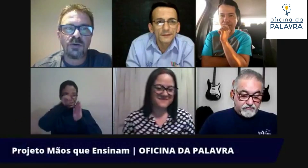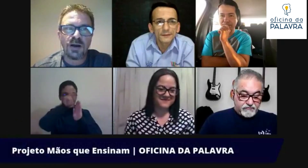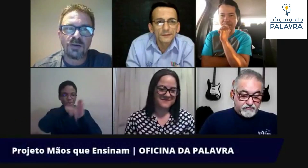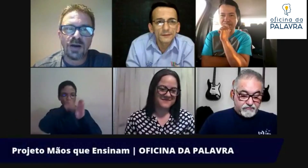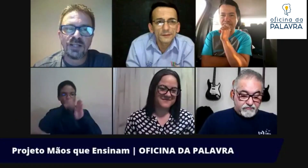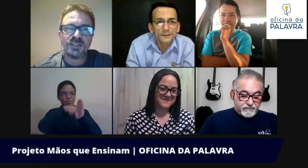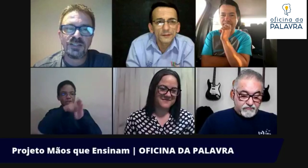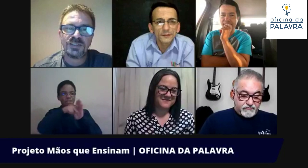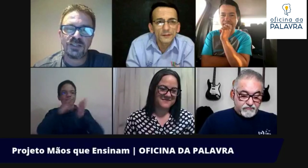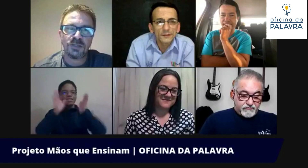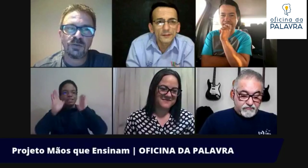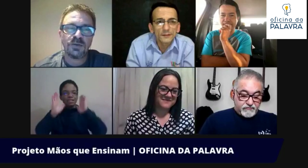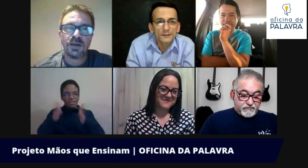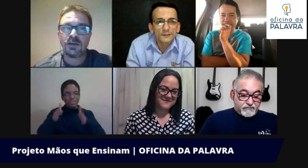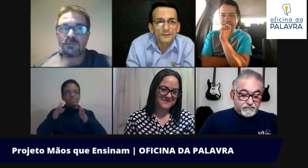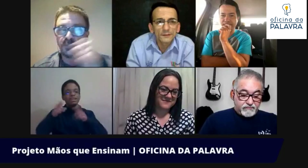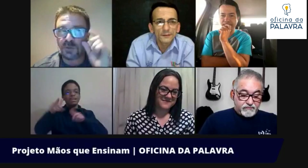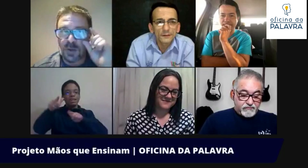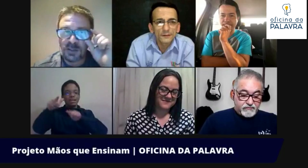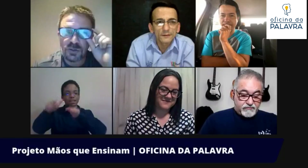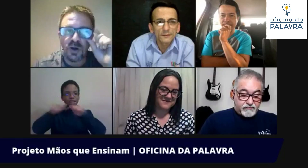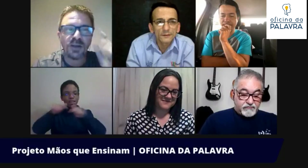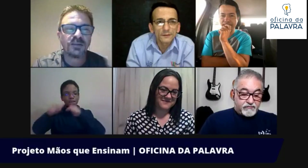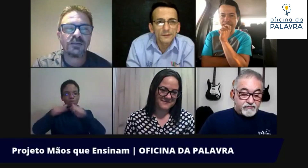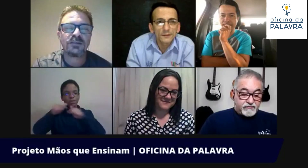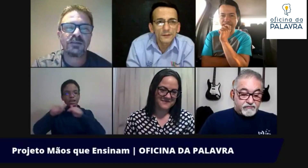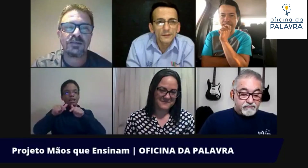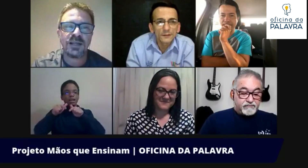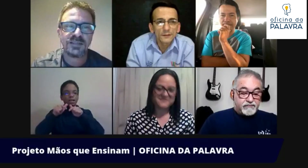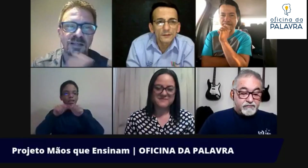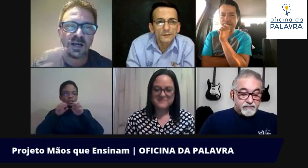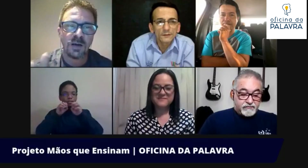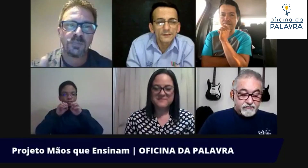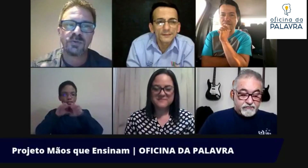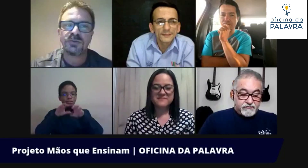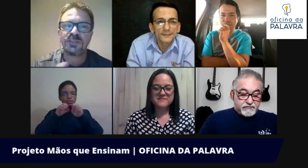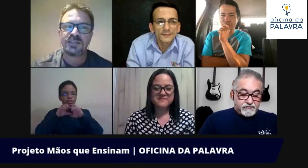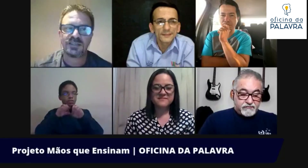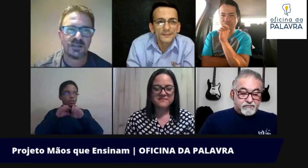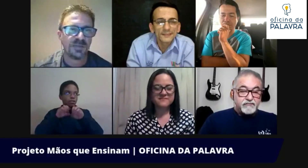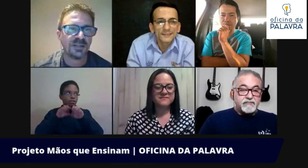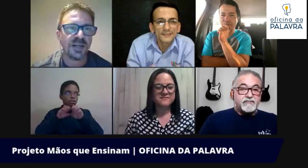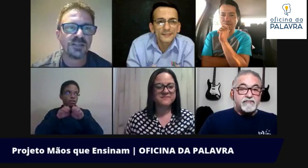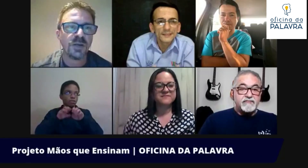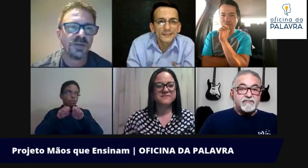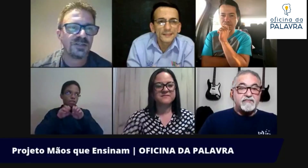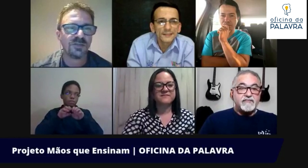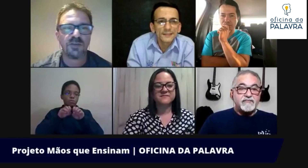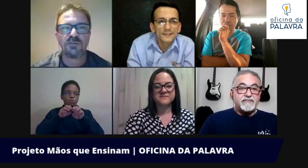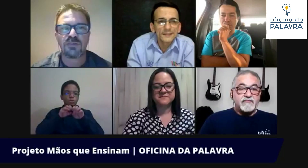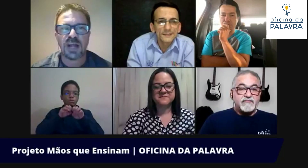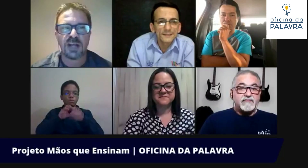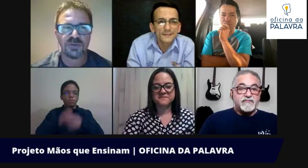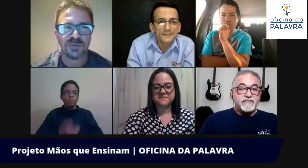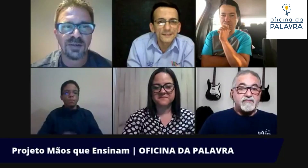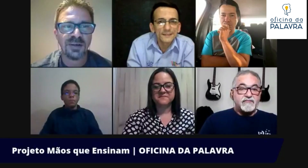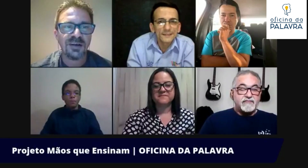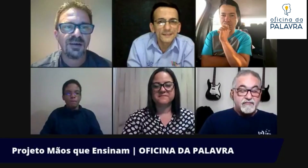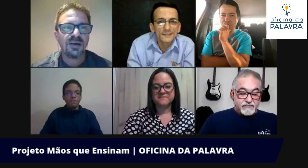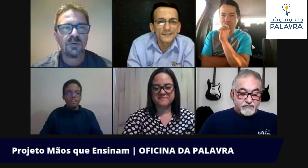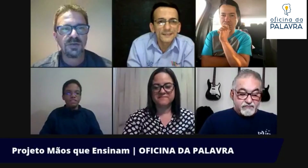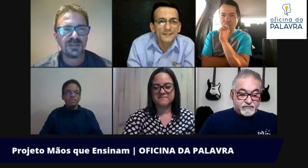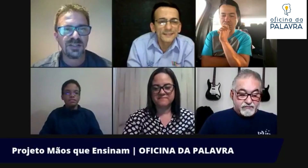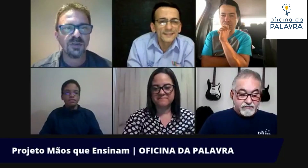anos, né, com a área de ensino. Não é só nesse campo de acessibilidade que o ensino é frágil,